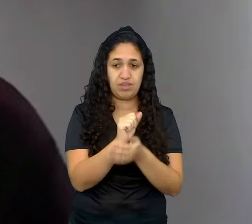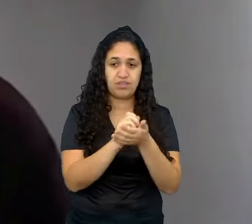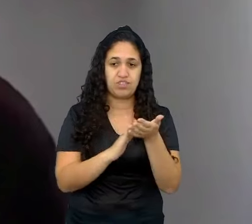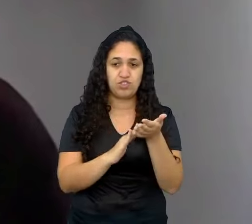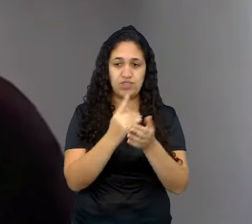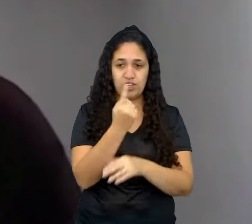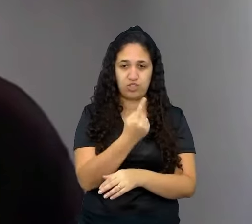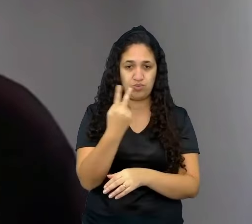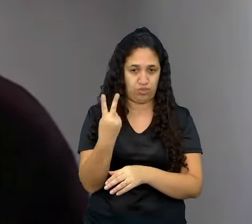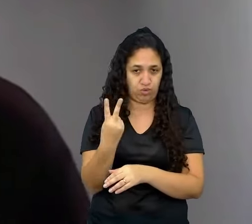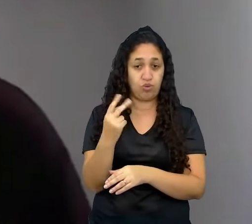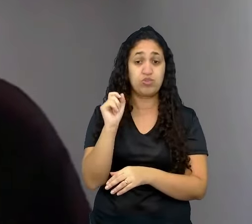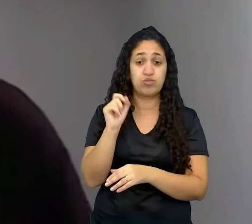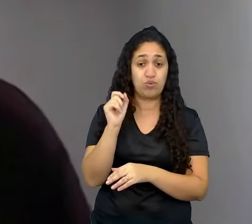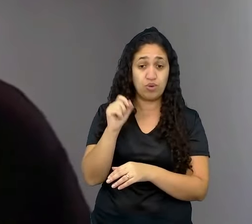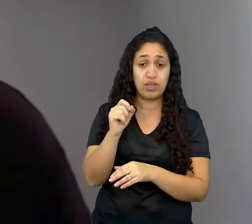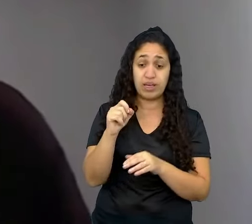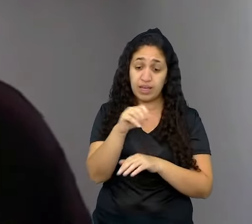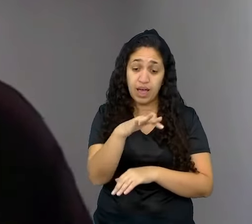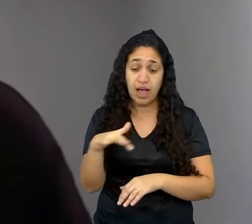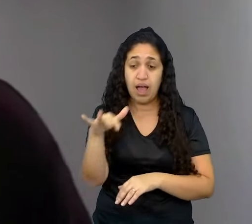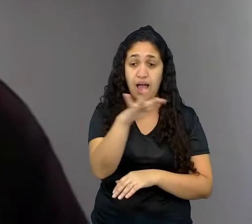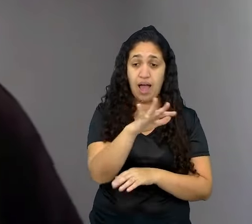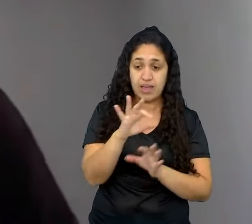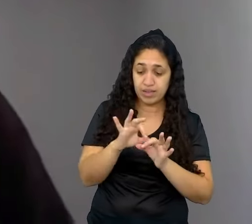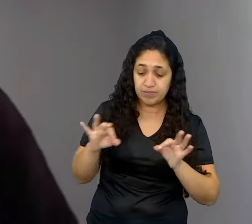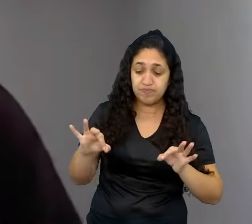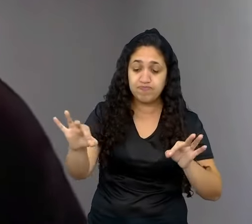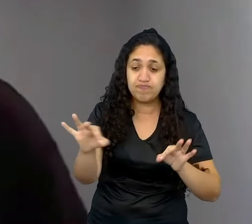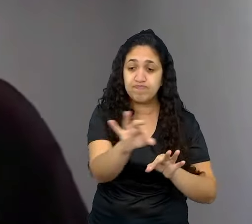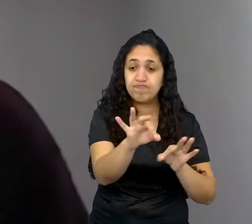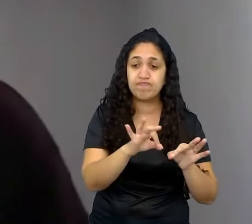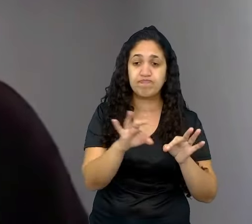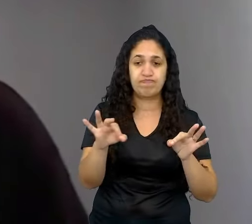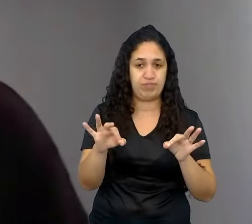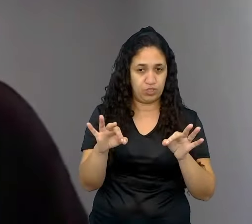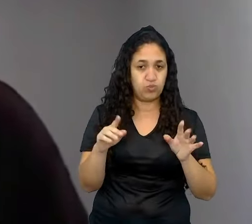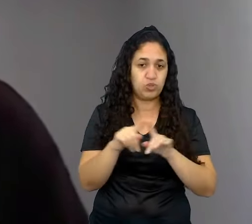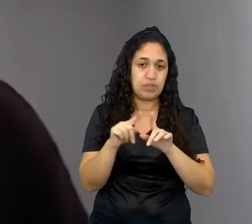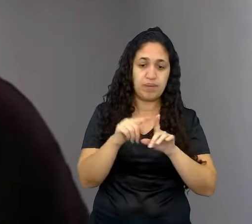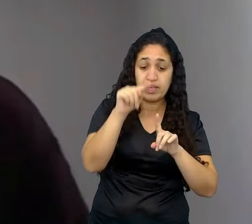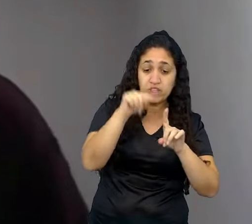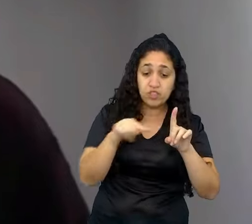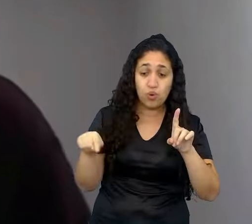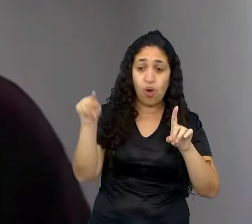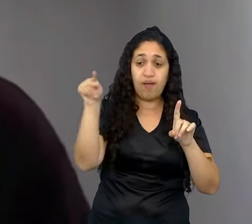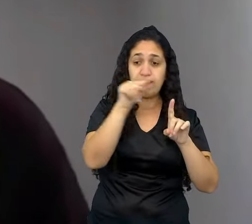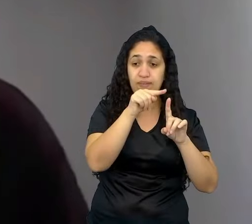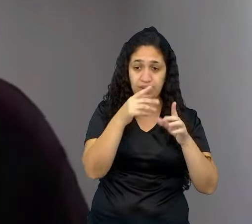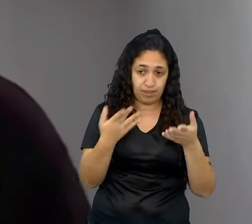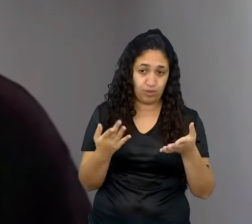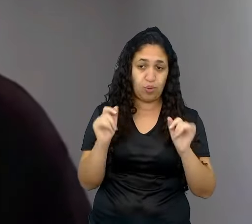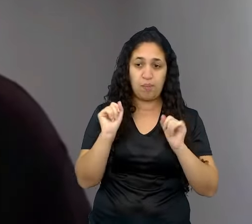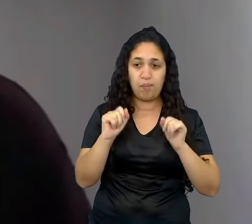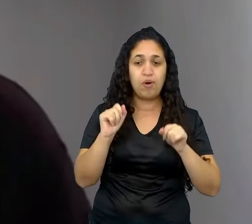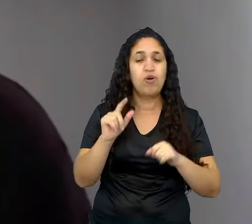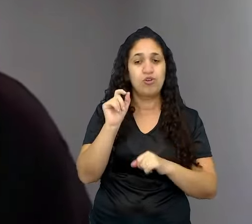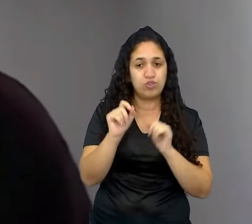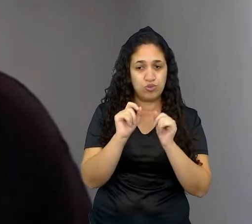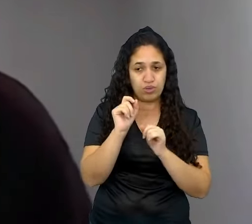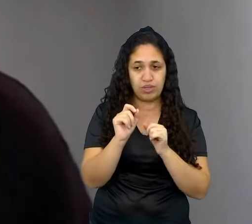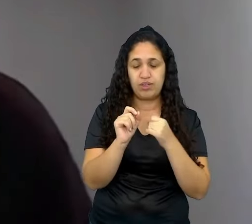que trabalha com área e perímetro também, o perímetro de áreas de quadrados, né? Então, pode ser mais